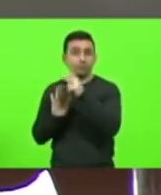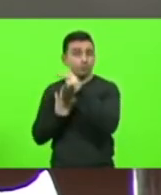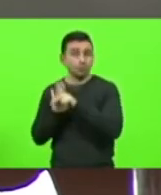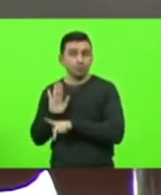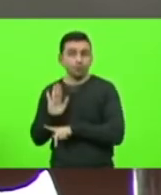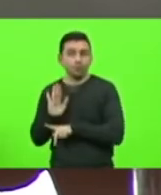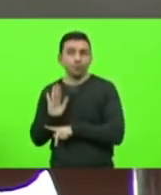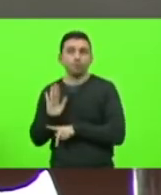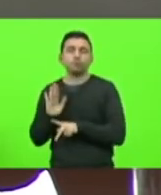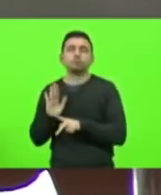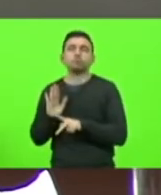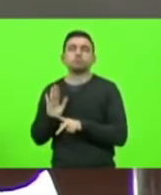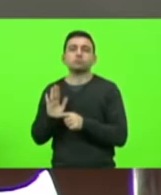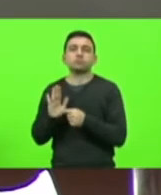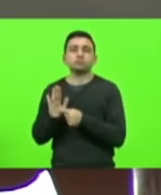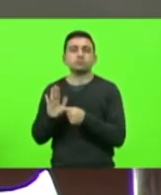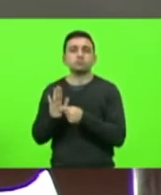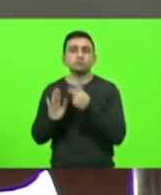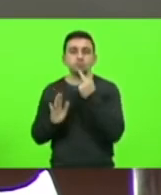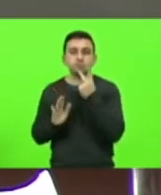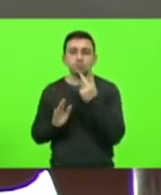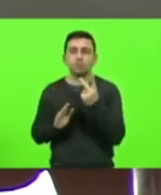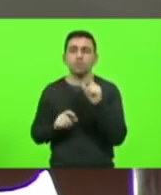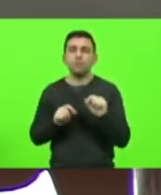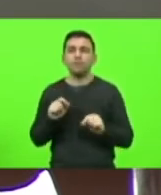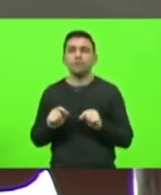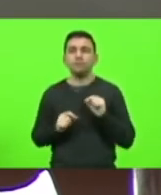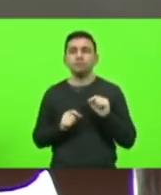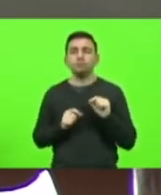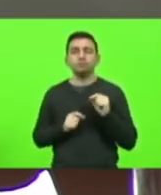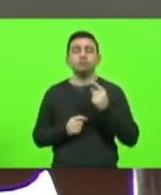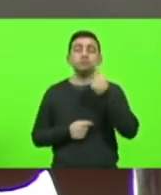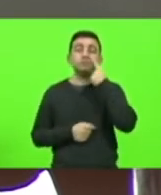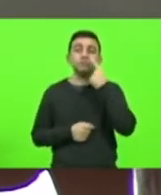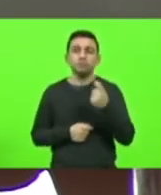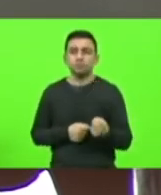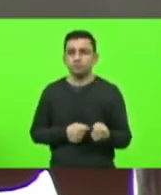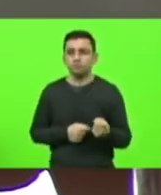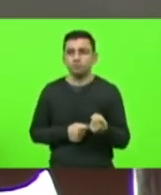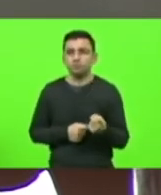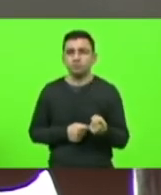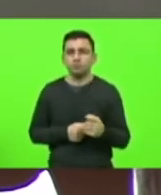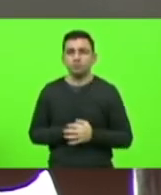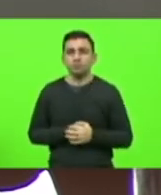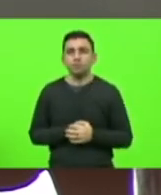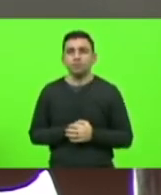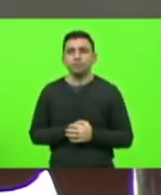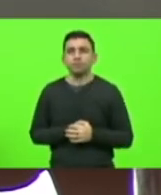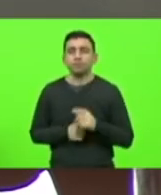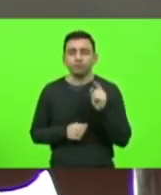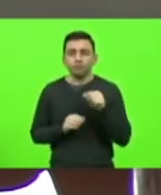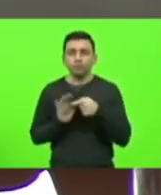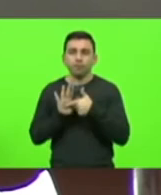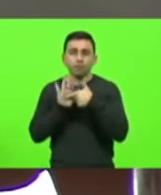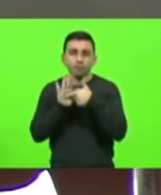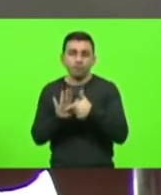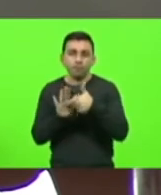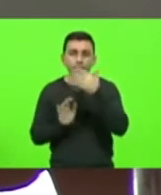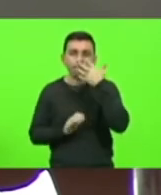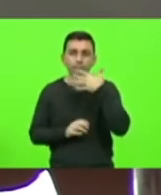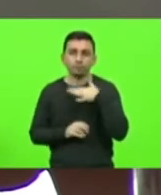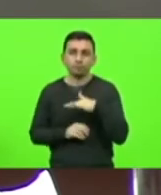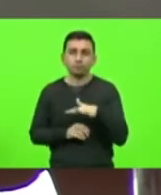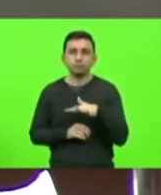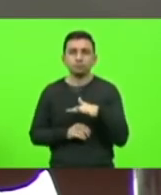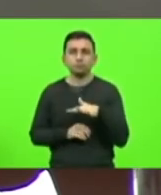colocamos aqui ele fala exatamente sobre algo muito interessante que é a mostrar a criança principalmente